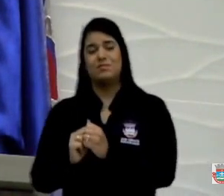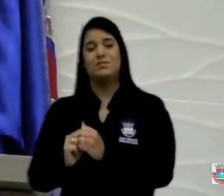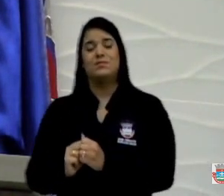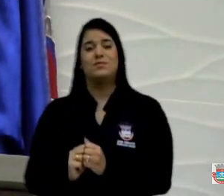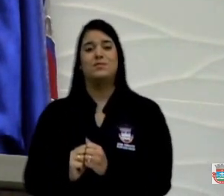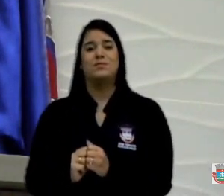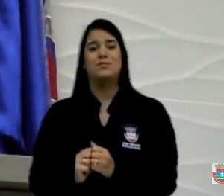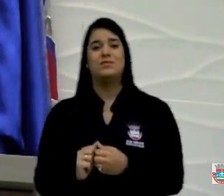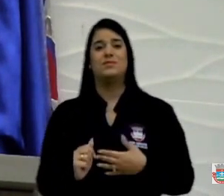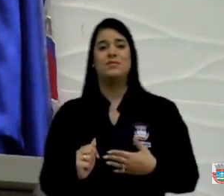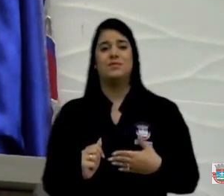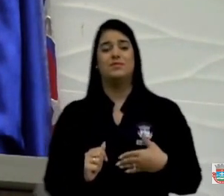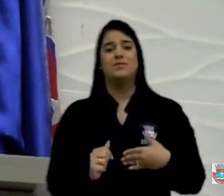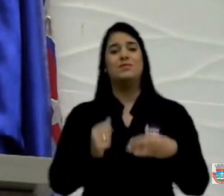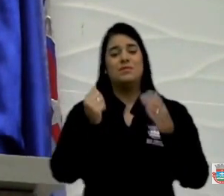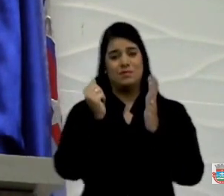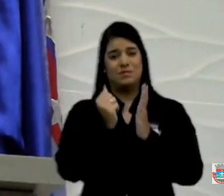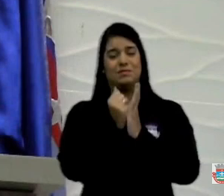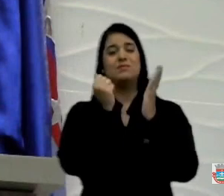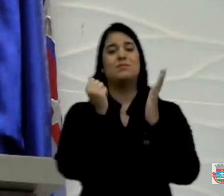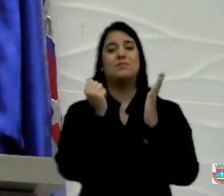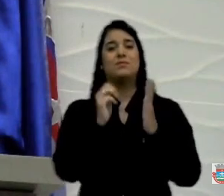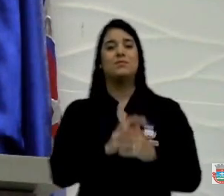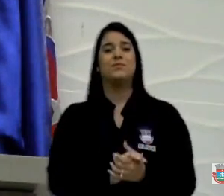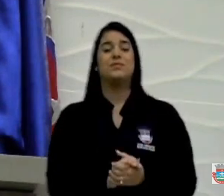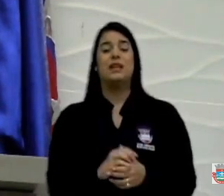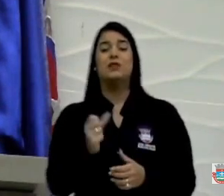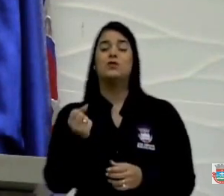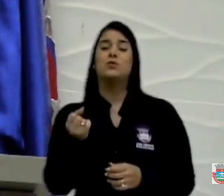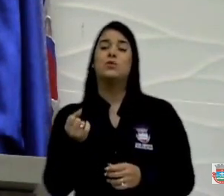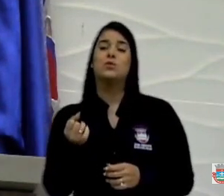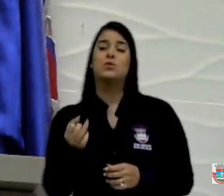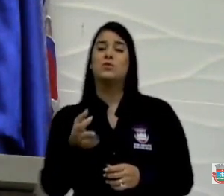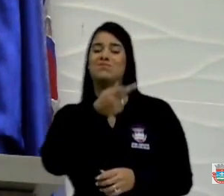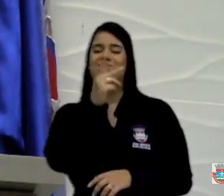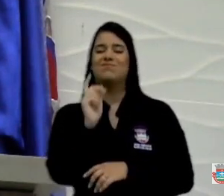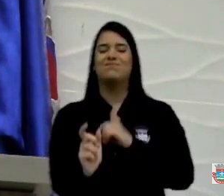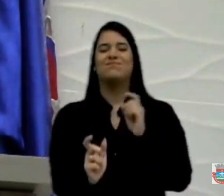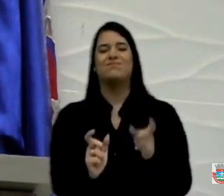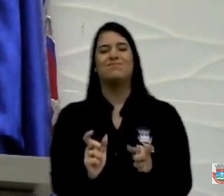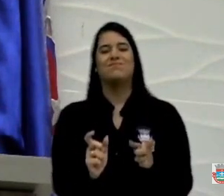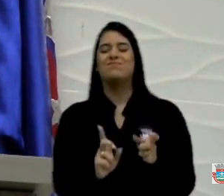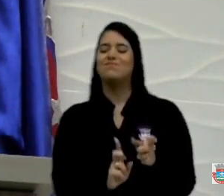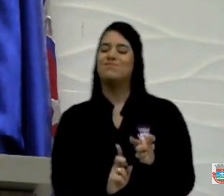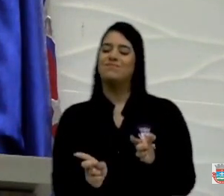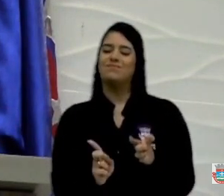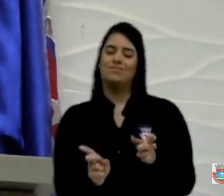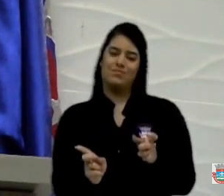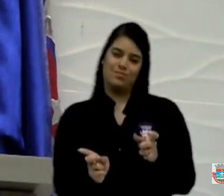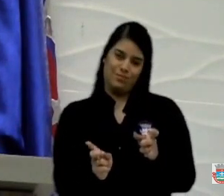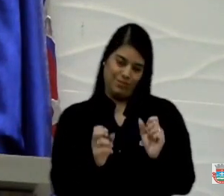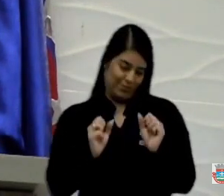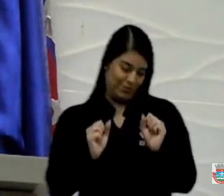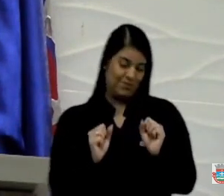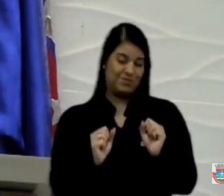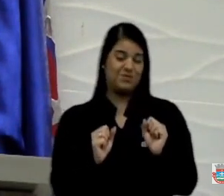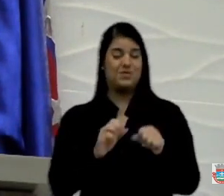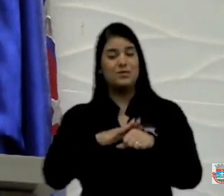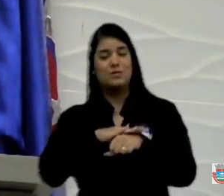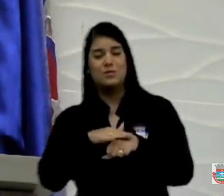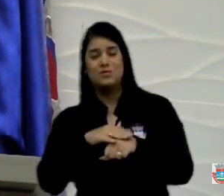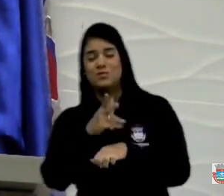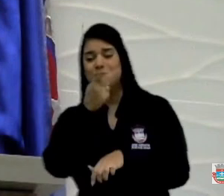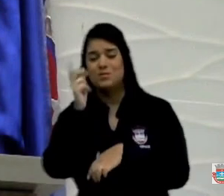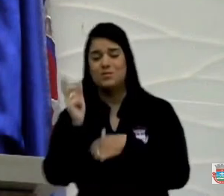Quero registrar aqui a quantidade de pessoas que estiveram lá, aonde pudemos conversar com